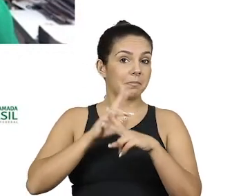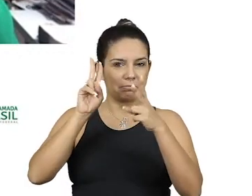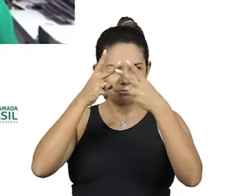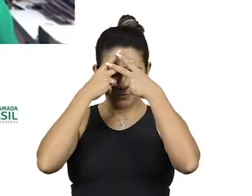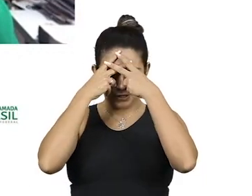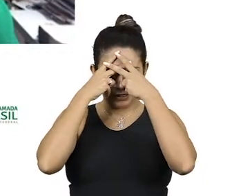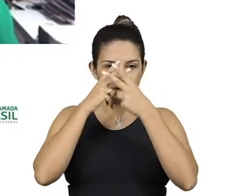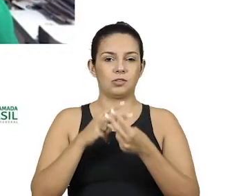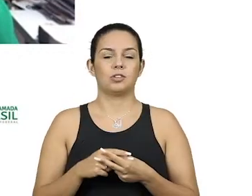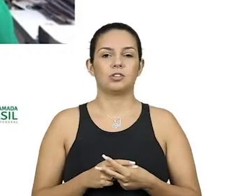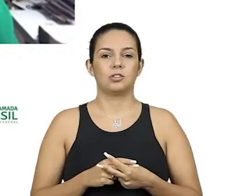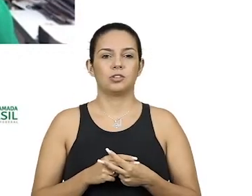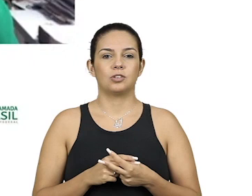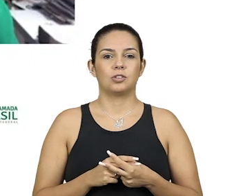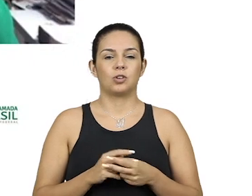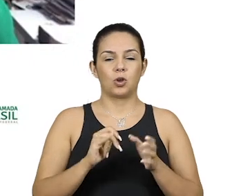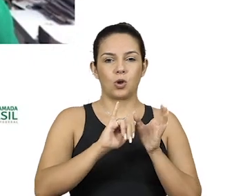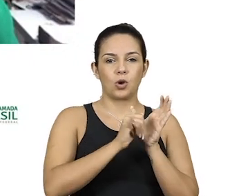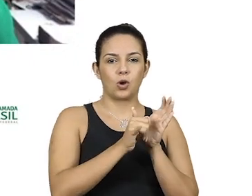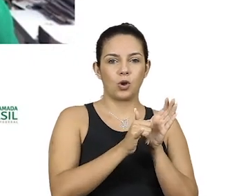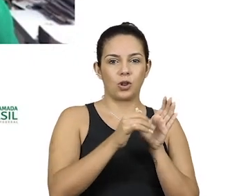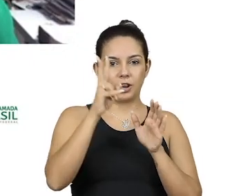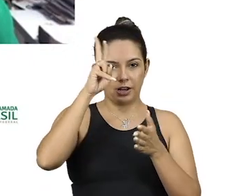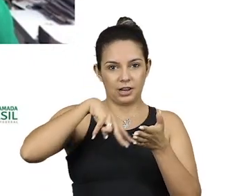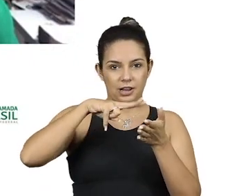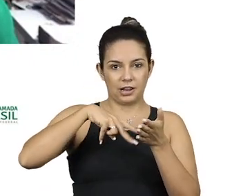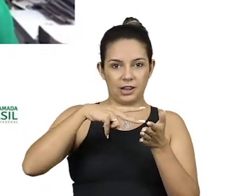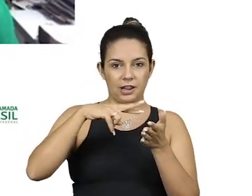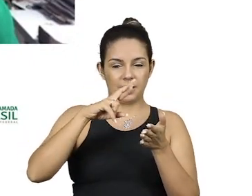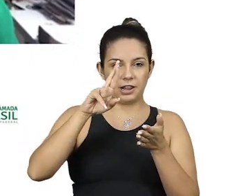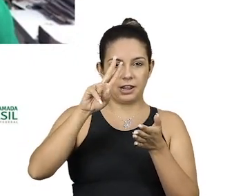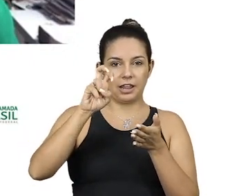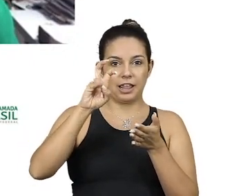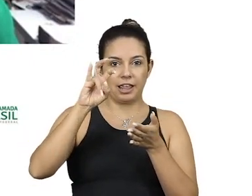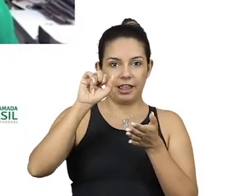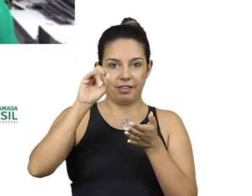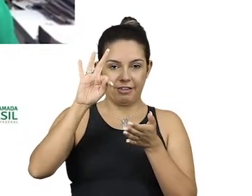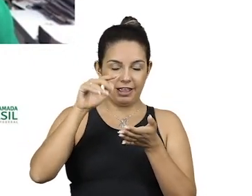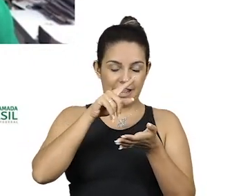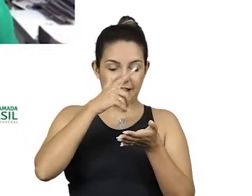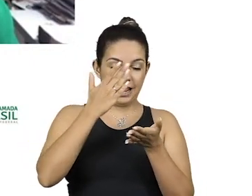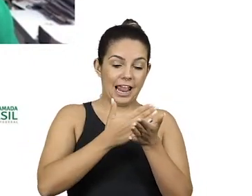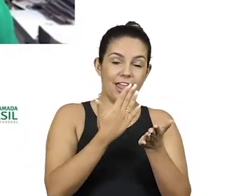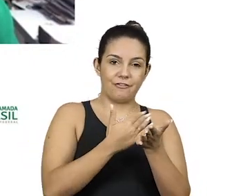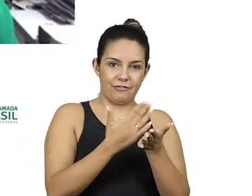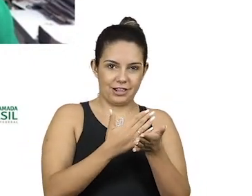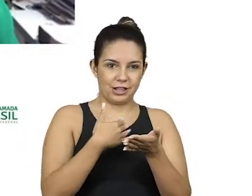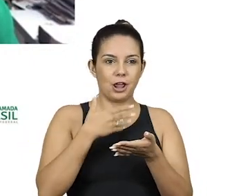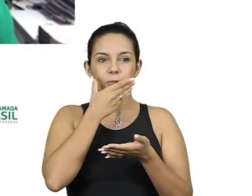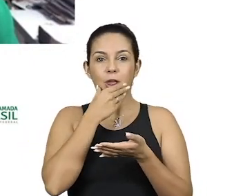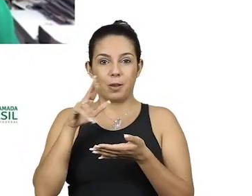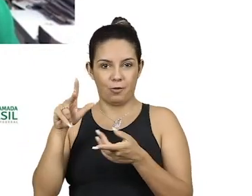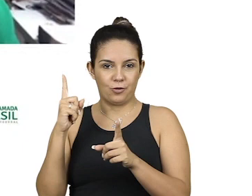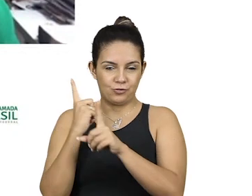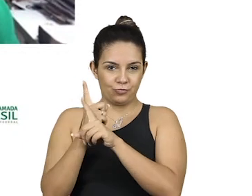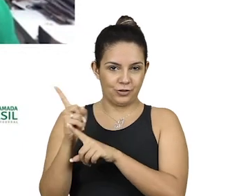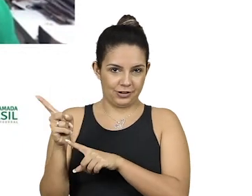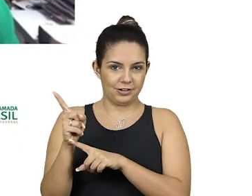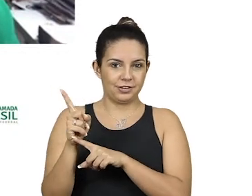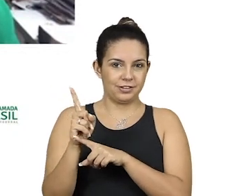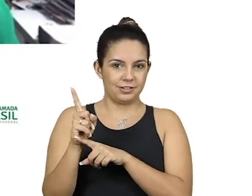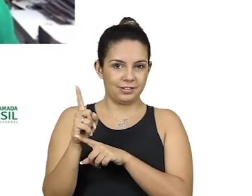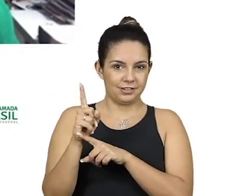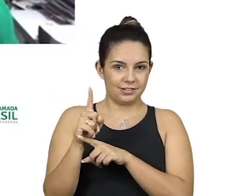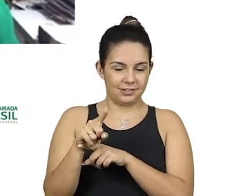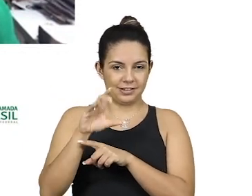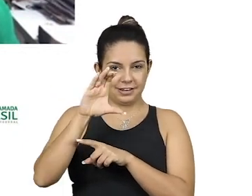Clarice são os contos que eu lia na revista Senhor. Meu irmão e eu descobrimos Clarice sem saber